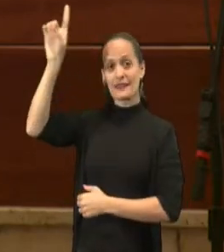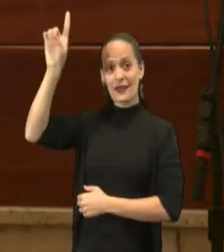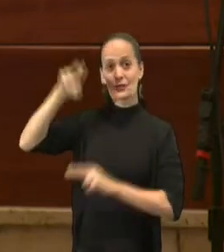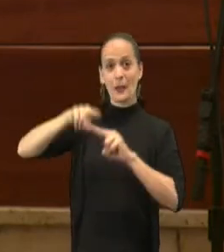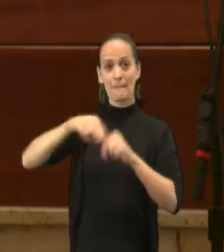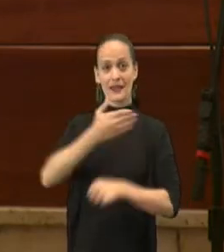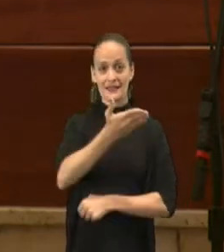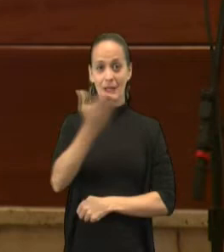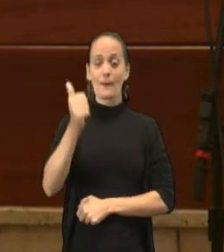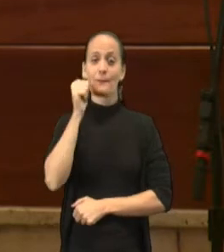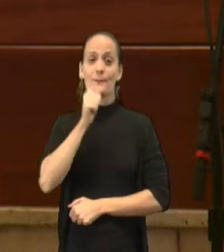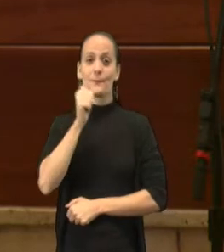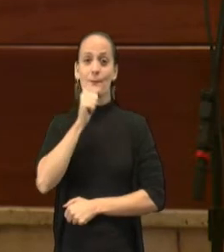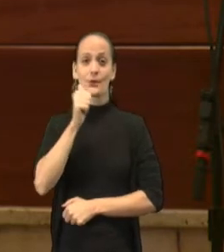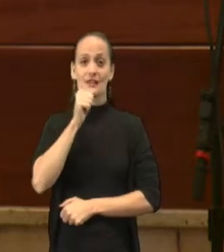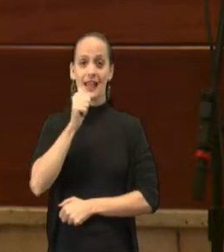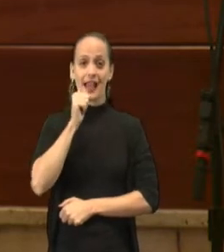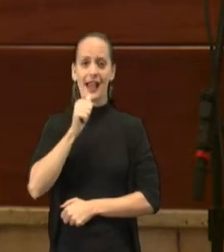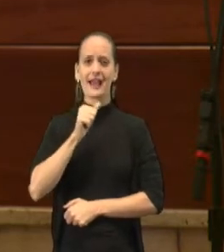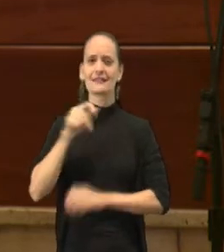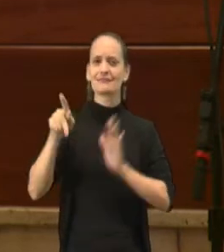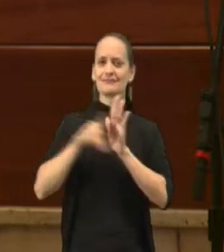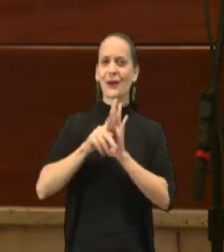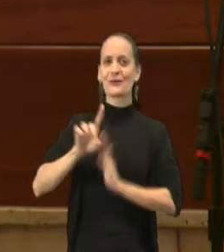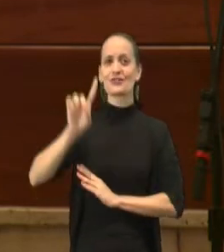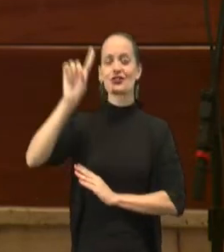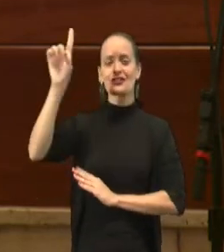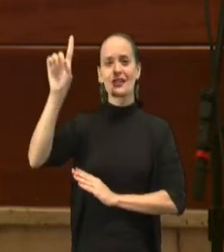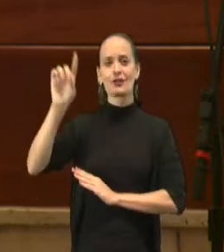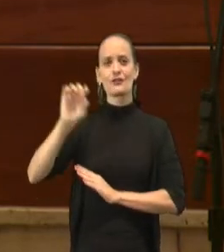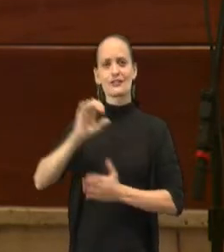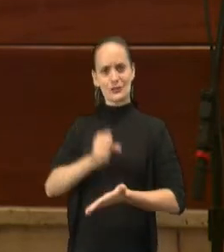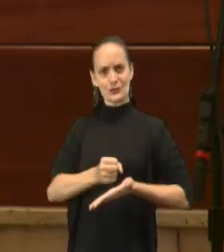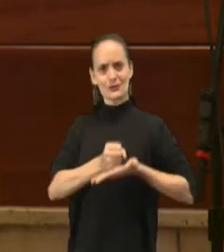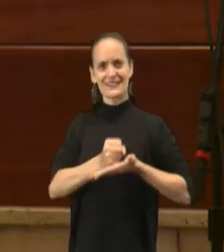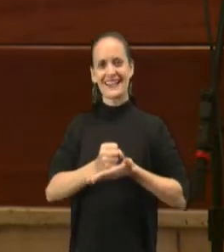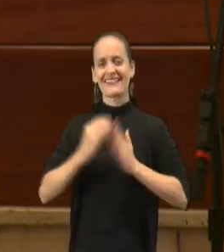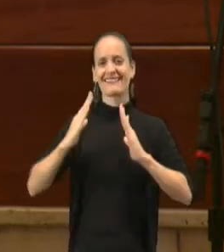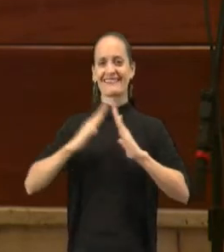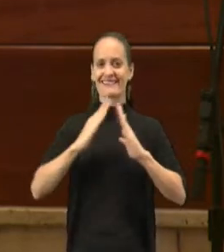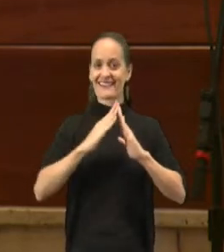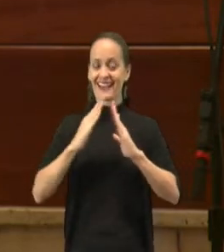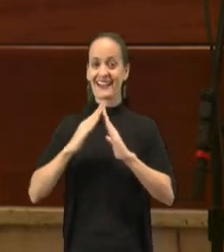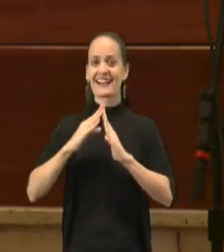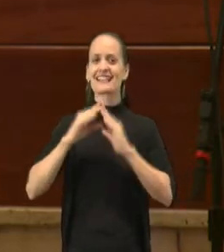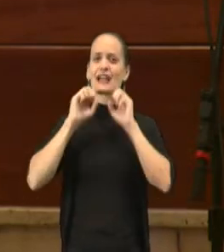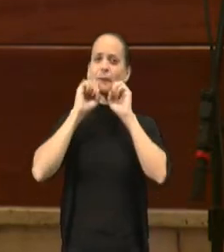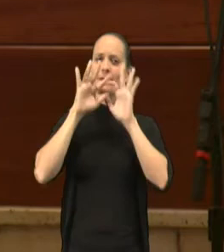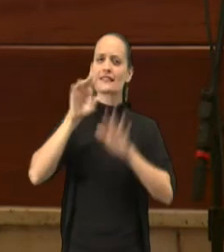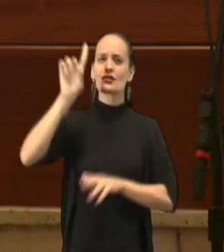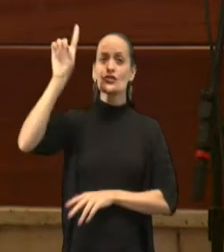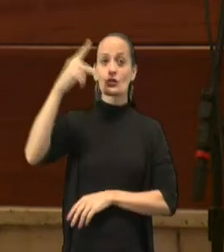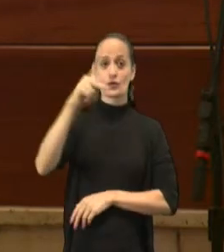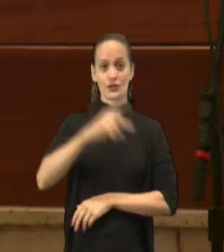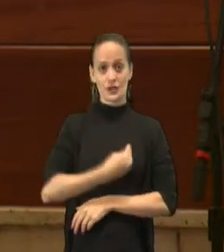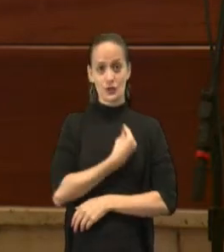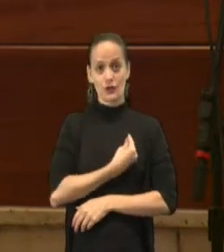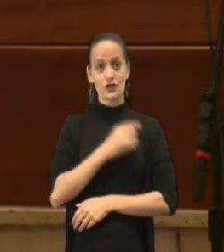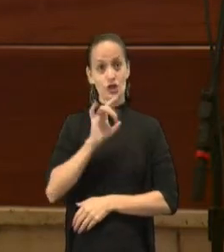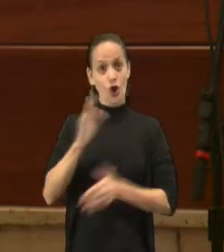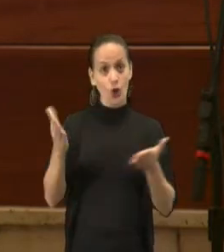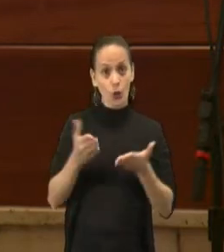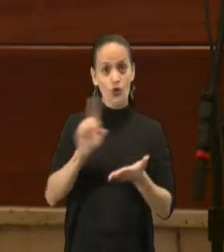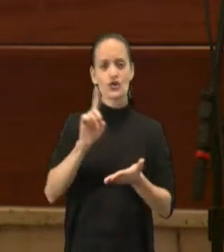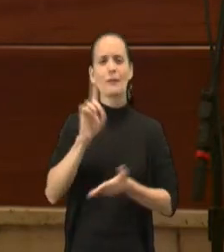mulheres valorosas, mulheres de Deus que sustentam os lares e que a bênção do Senhor possa estar não apenas em sua vida hoje, mamãe,